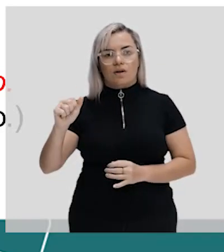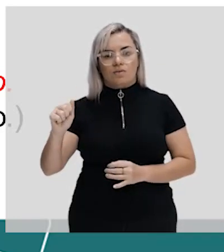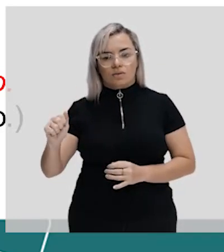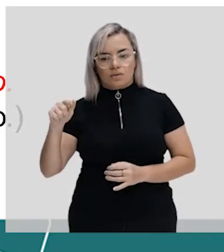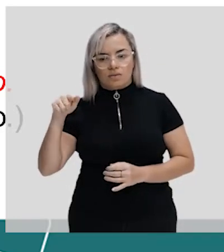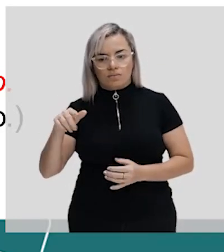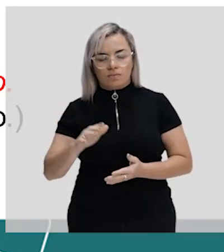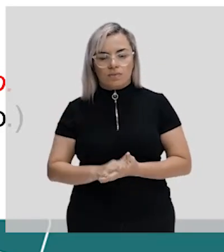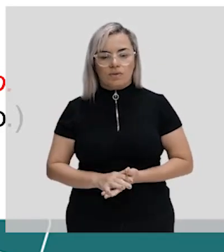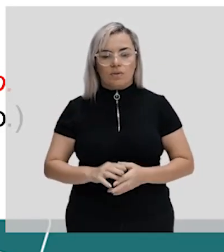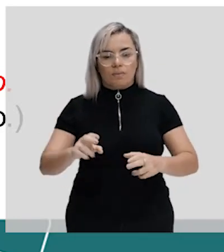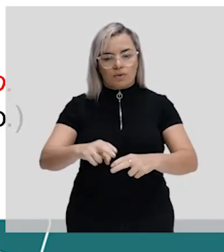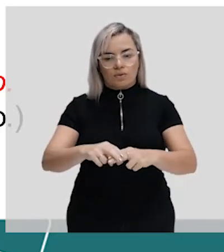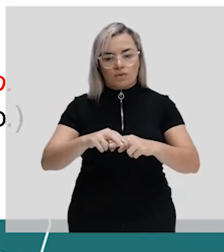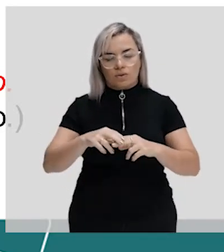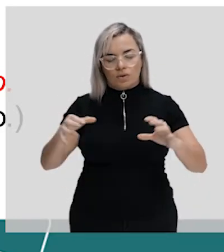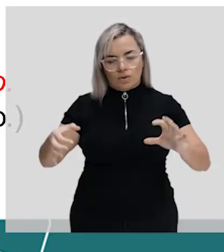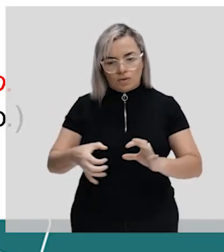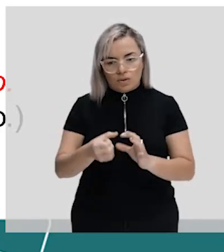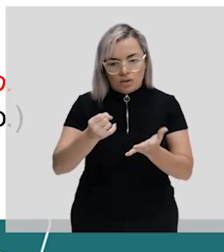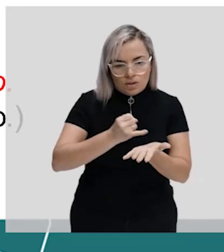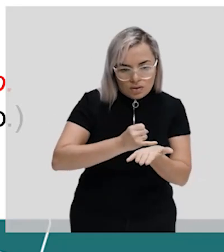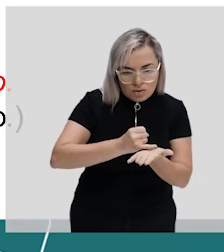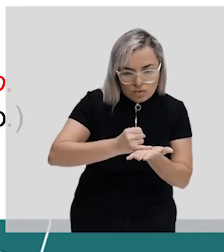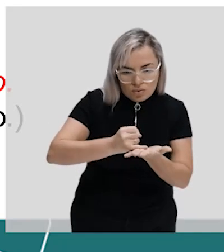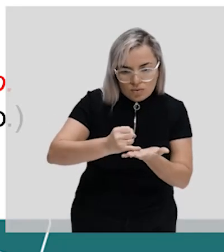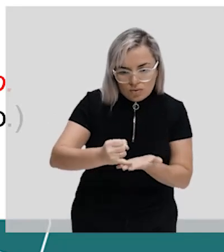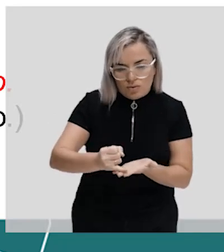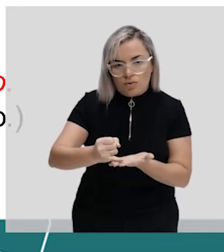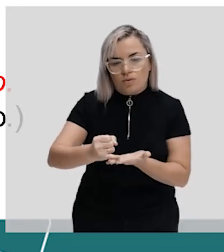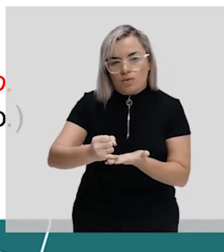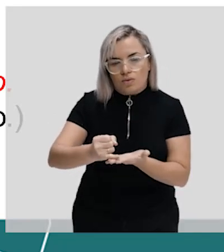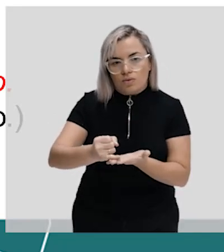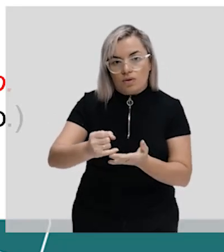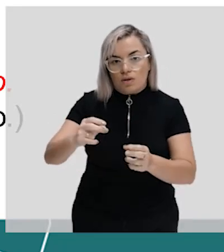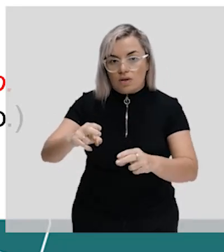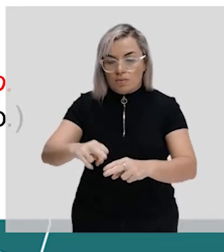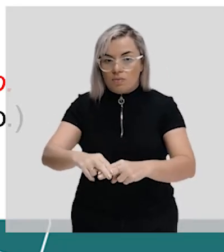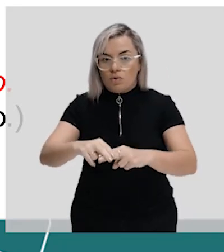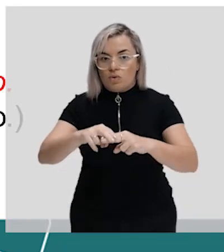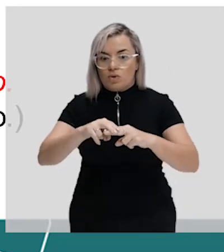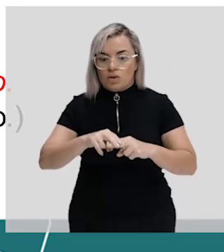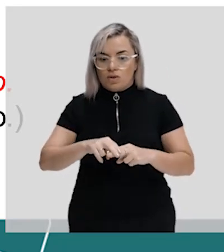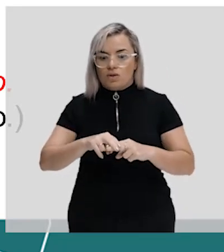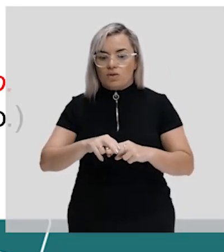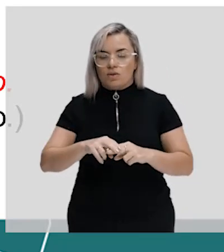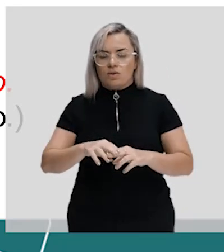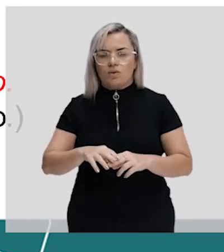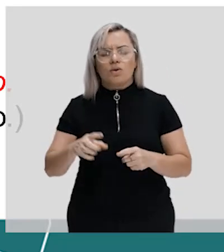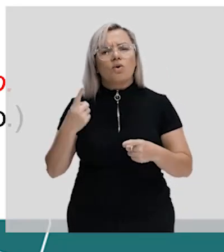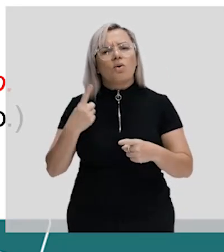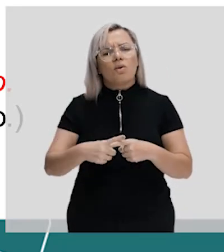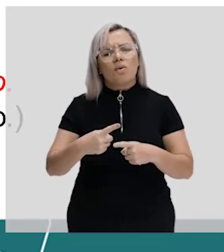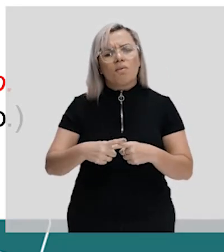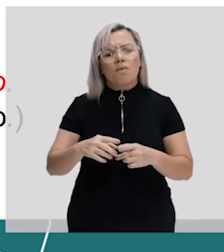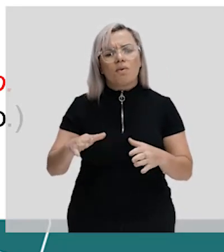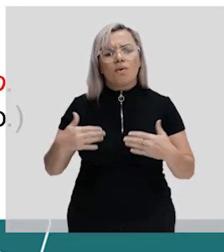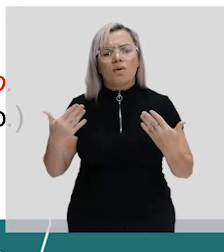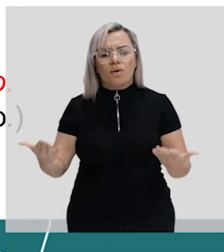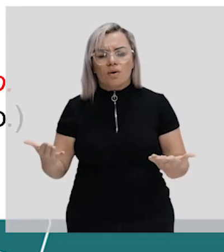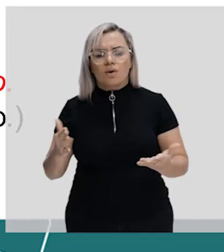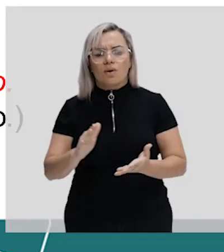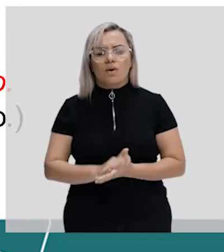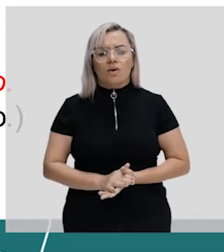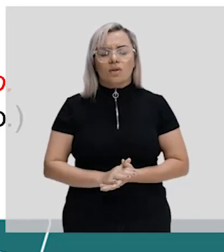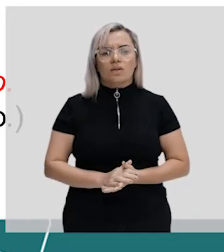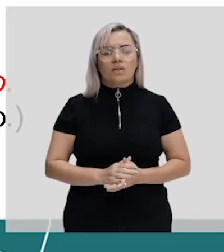subordinada que expressa causa ou o motivo daquela oração principal, tá? Então, a mais